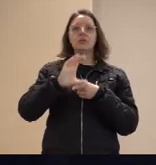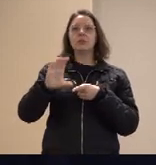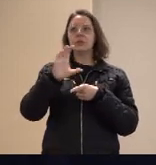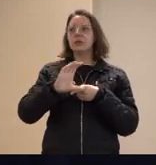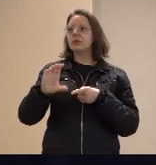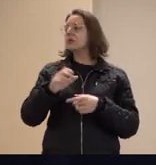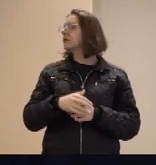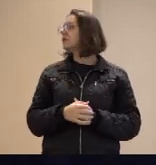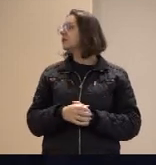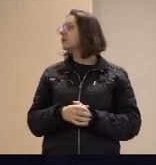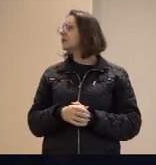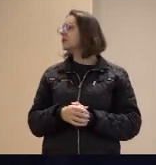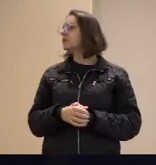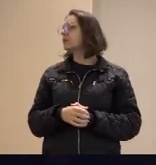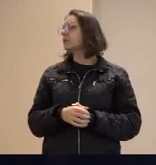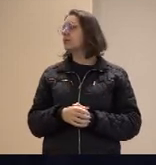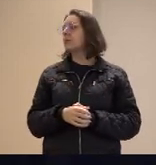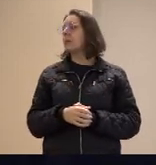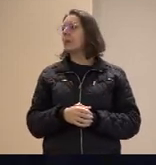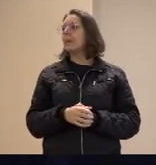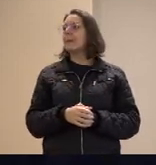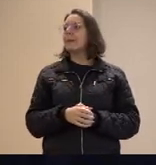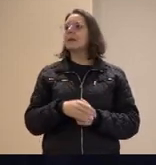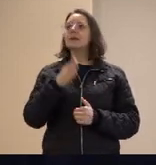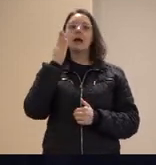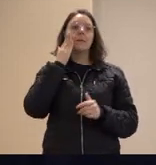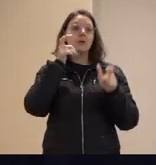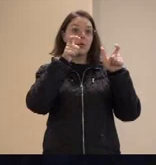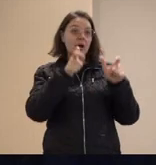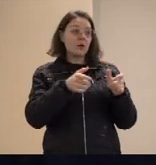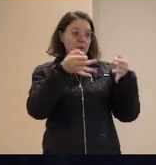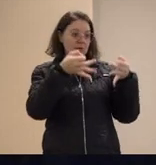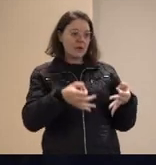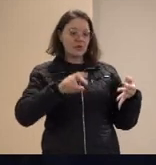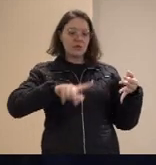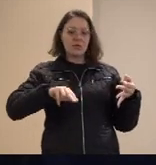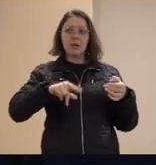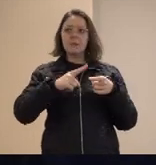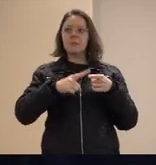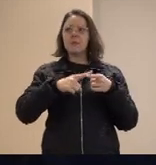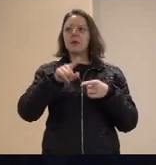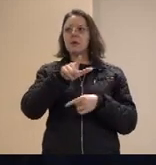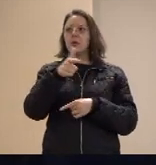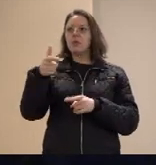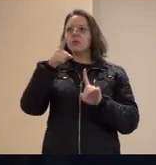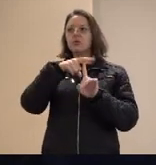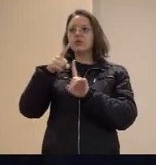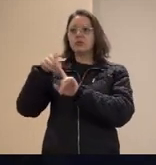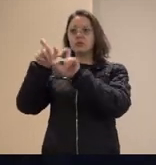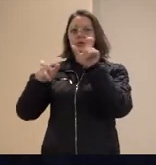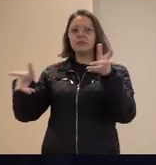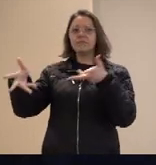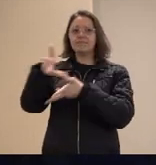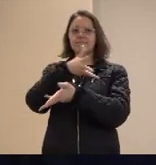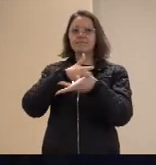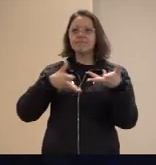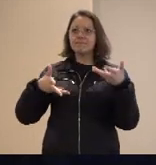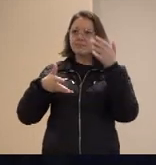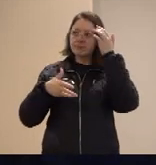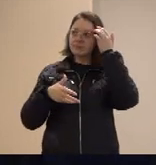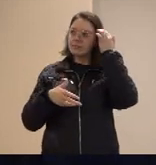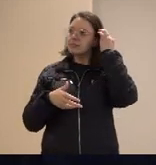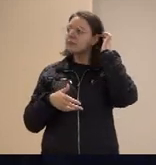É, só que, assim, a gente sabe que não é o local ideal, porque lá é outro tipo de pessoas que convive com ele.